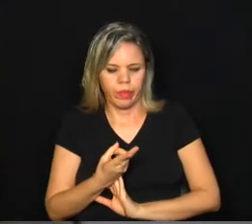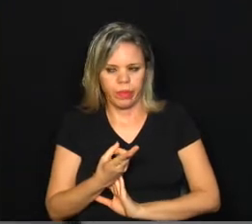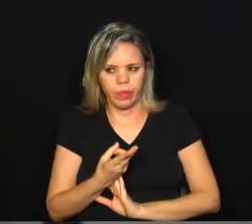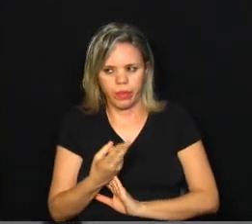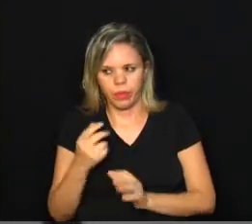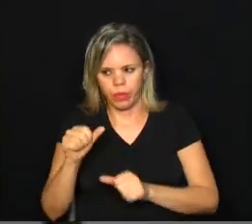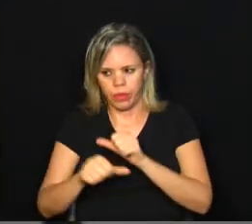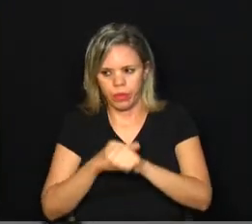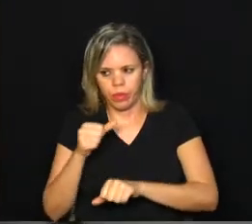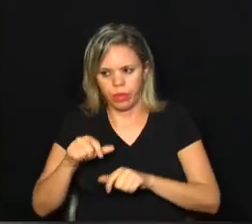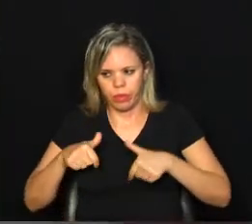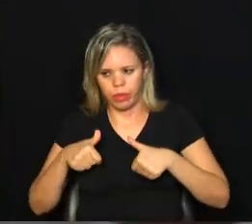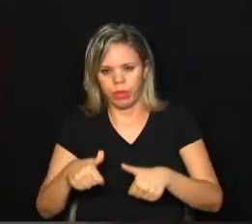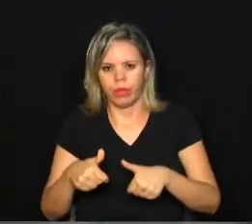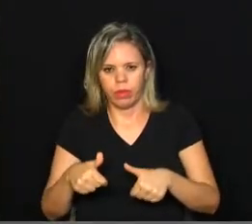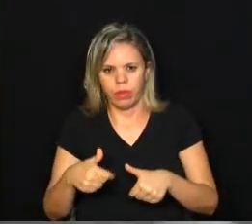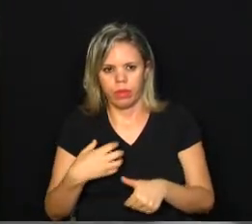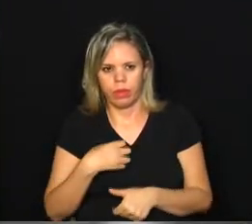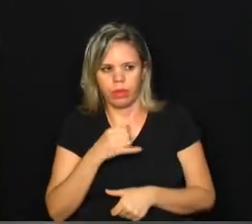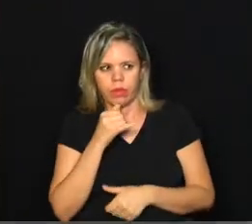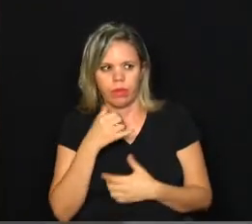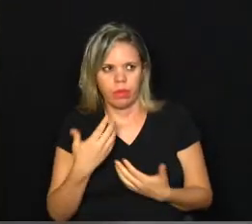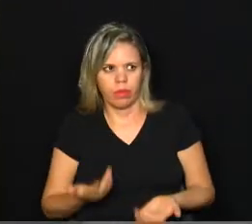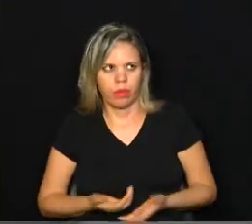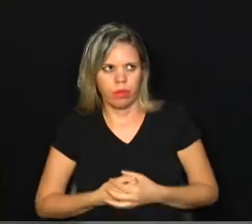transformarmos nossas ações de tal forma que